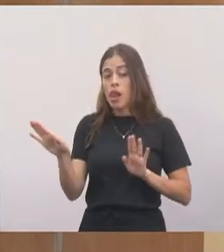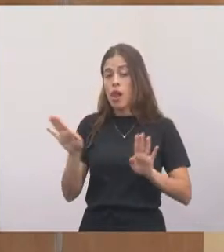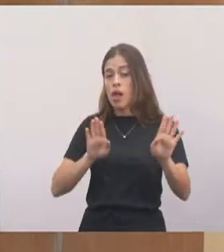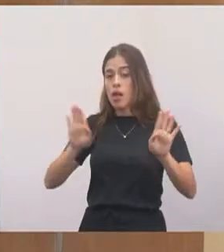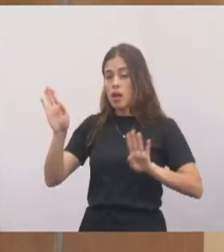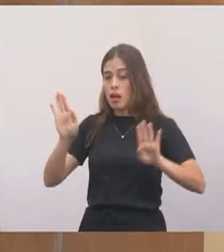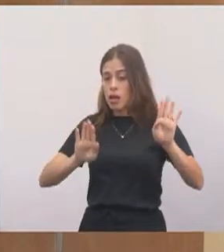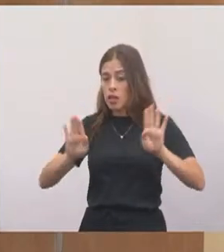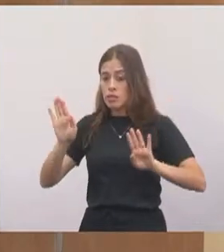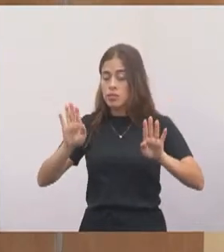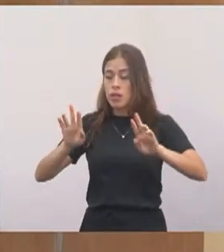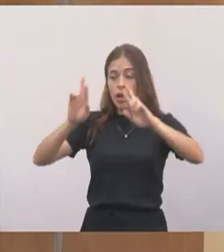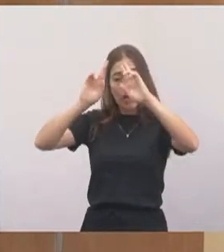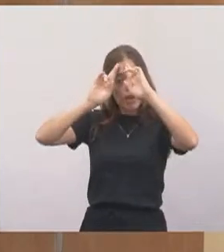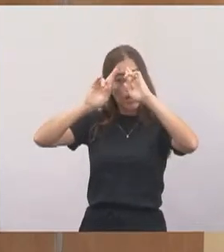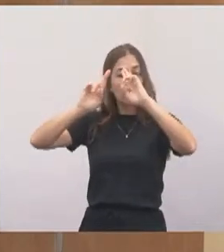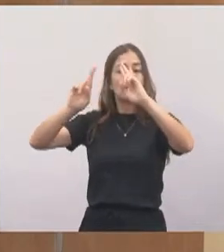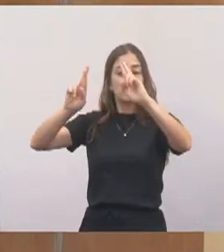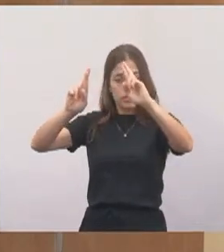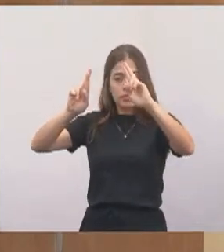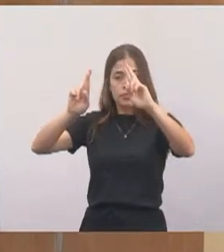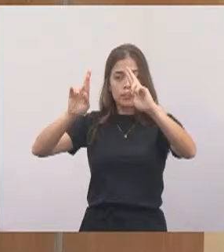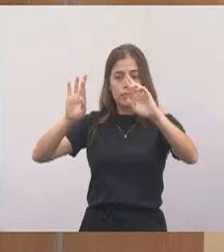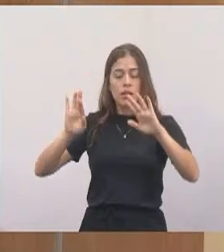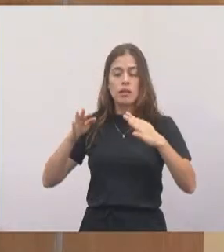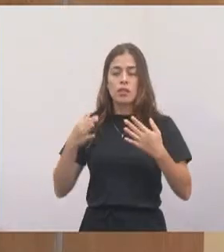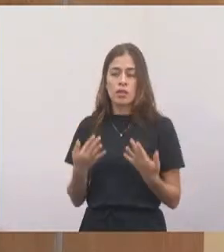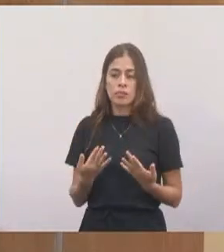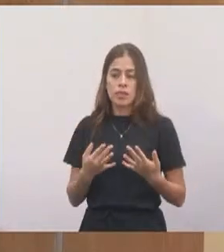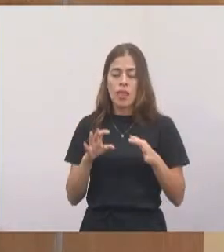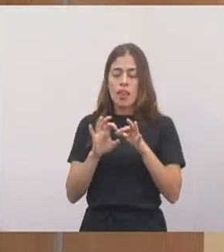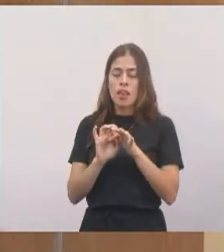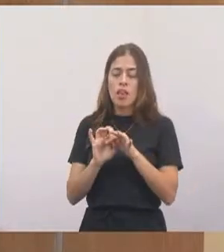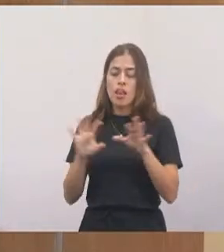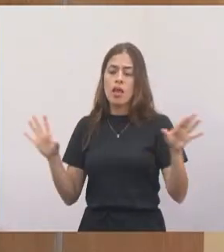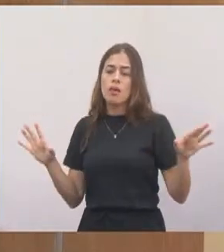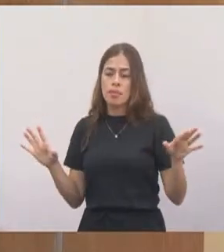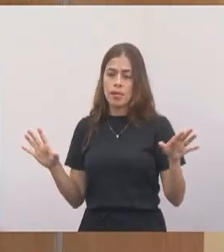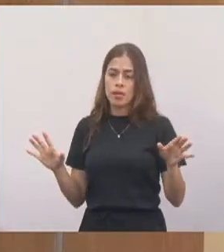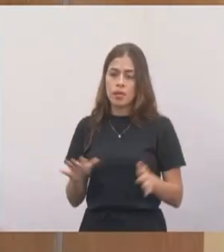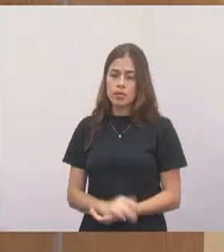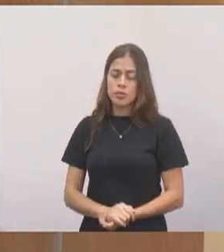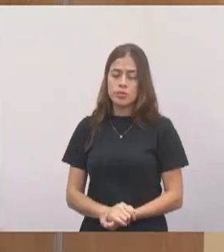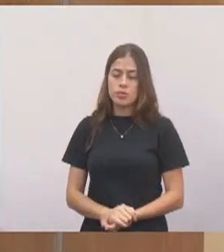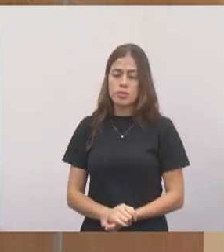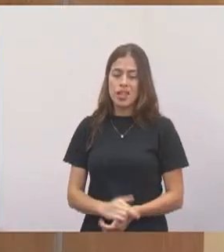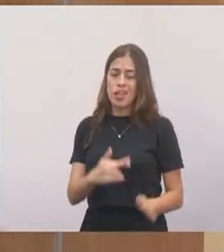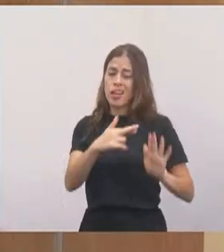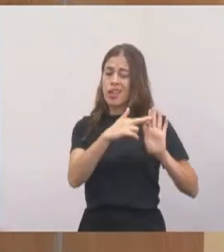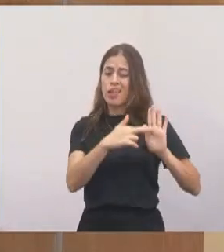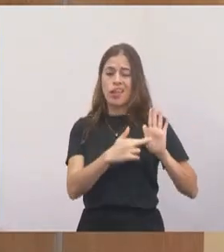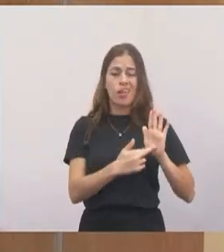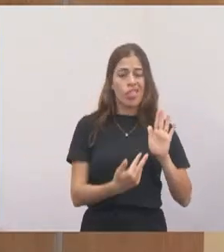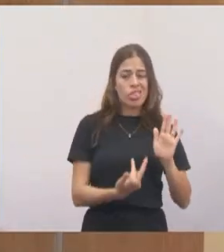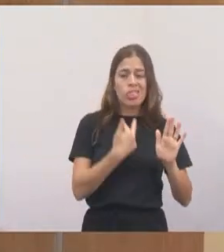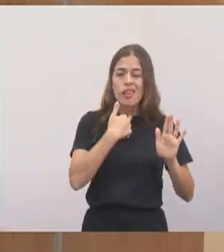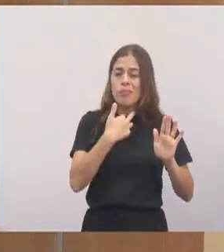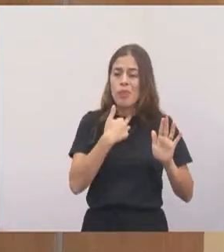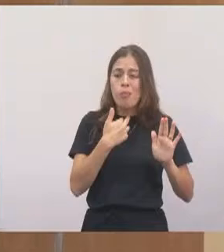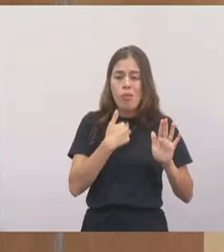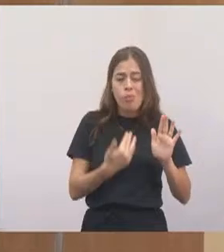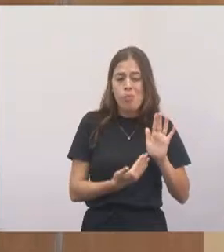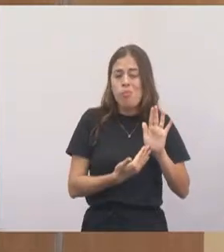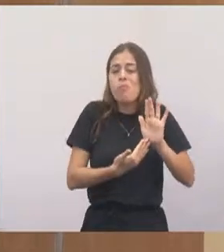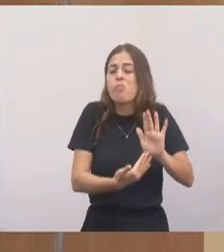licitações respeitem o princípio da isonomia, de modo que as regras não devem ser